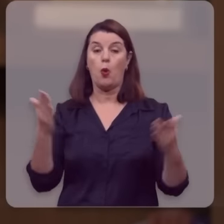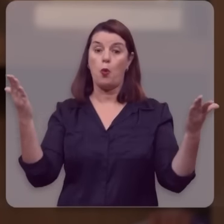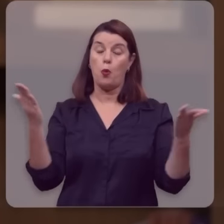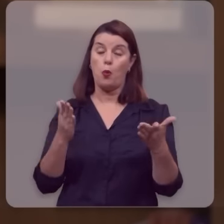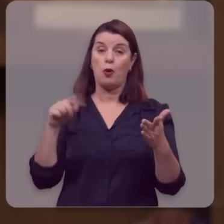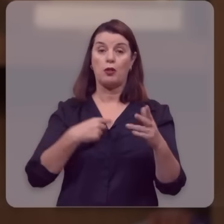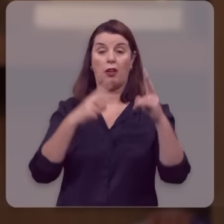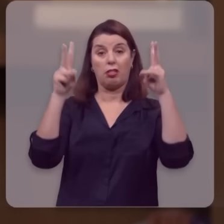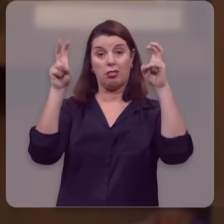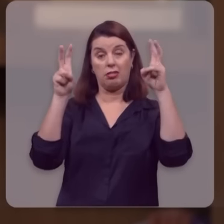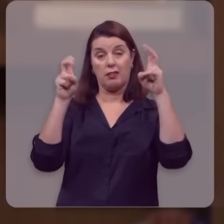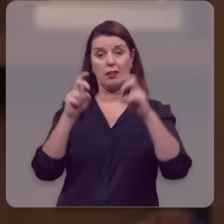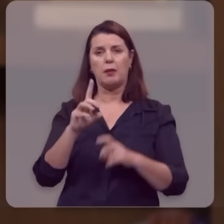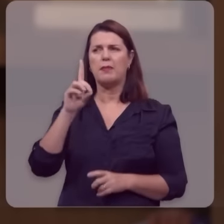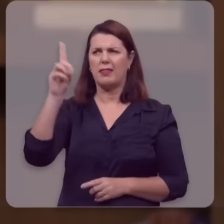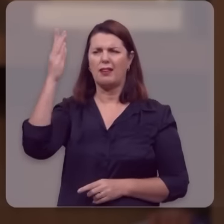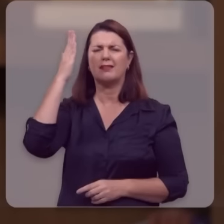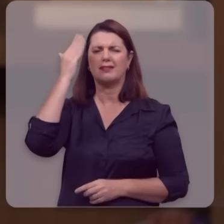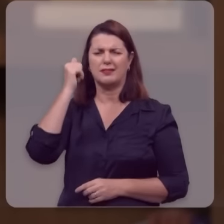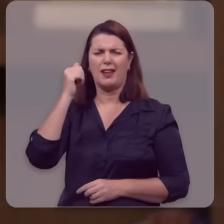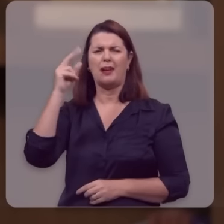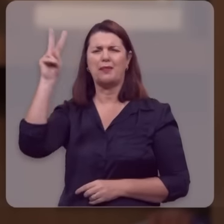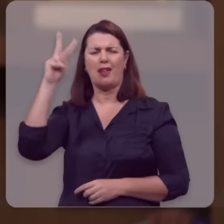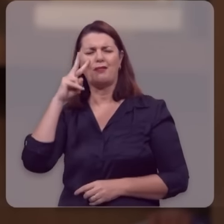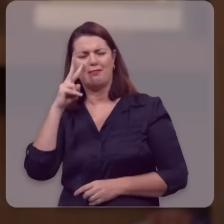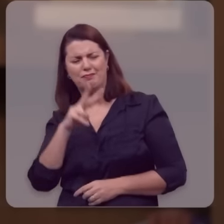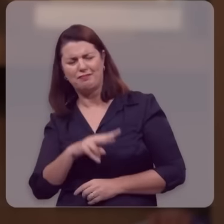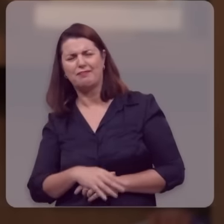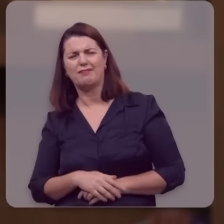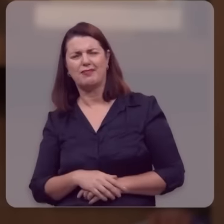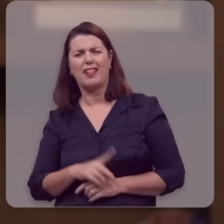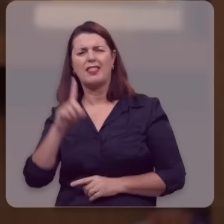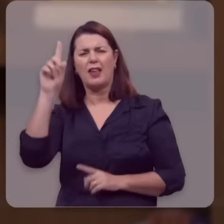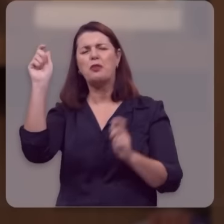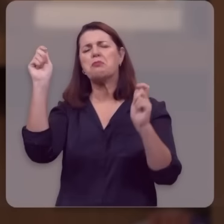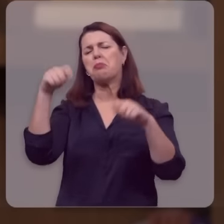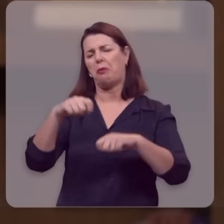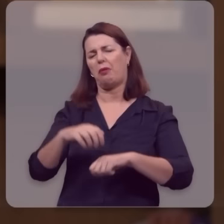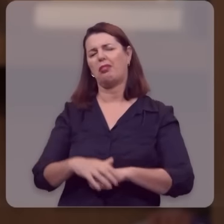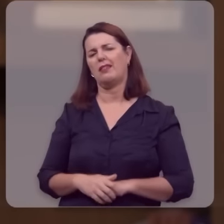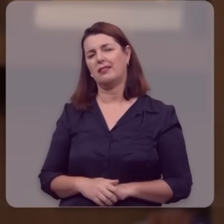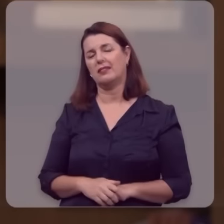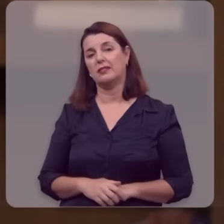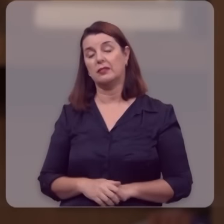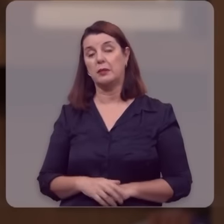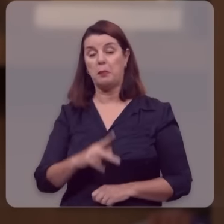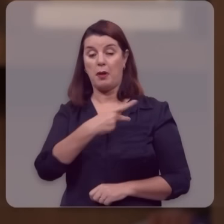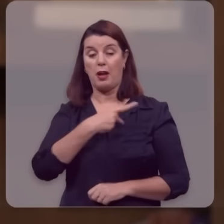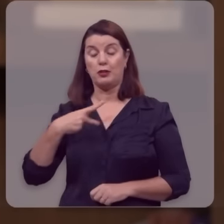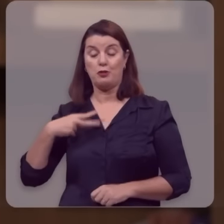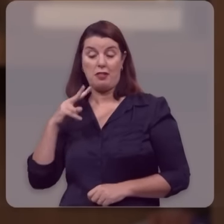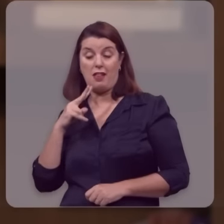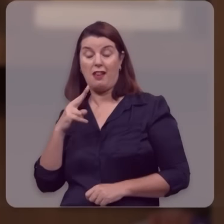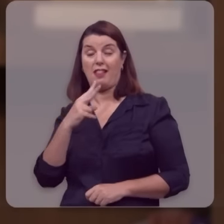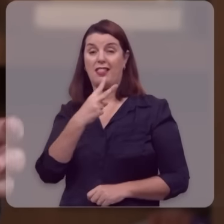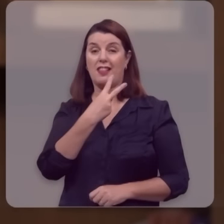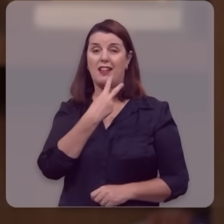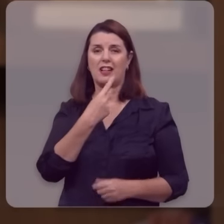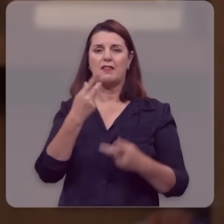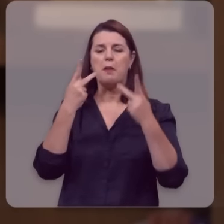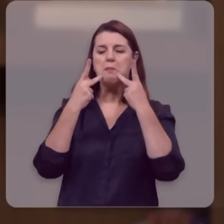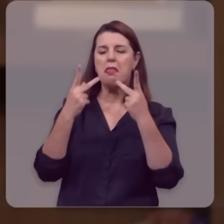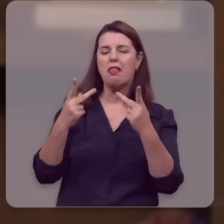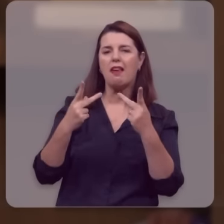a nós temática é Deus sabe Deus vê Deus pode Reverendo Hernandes Dias Lopes